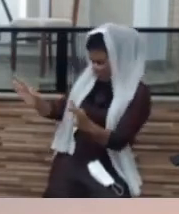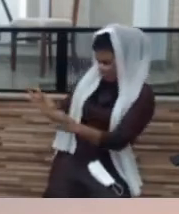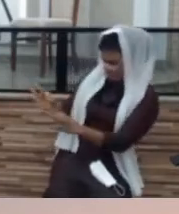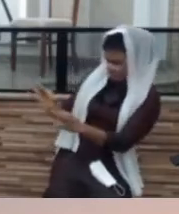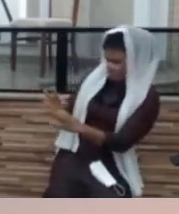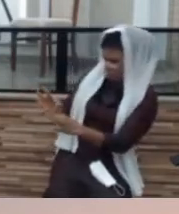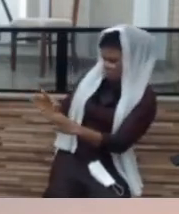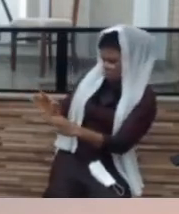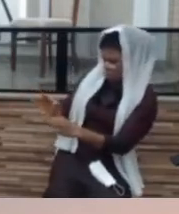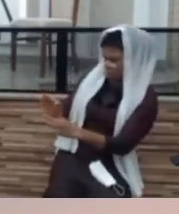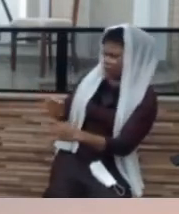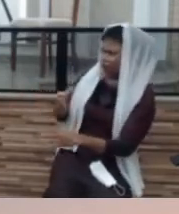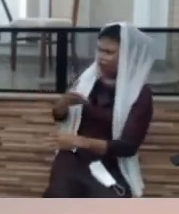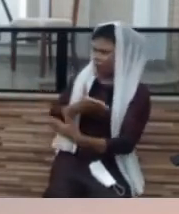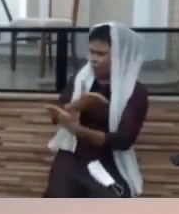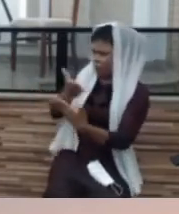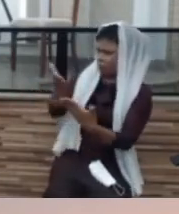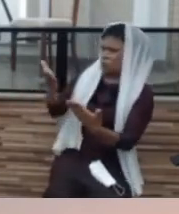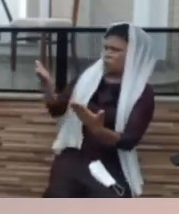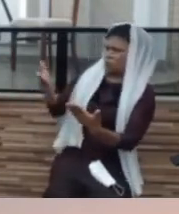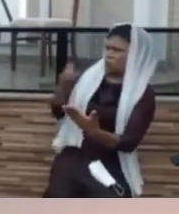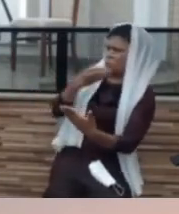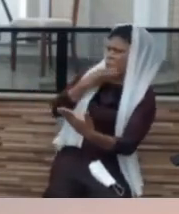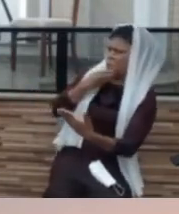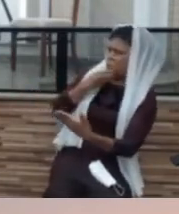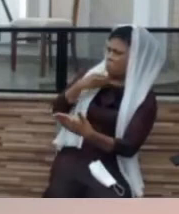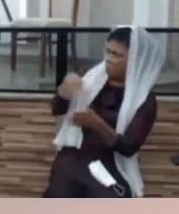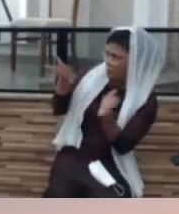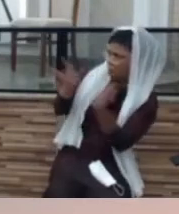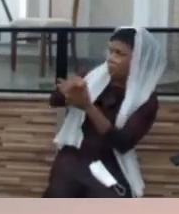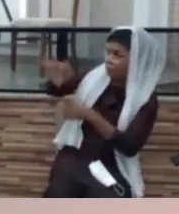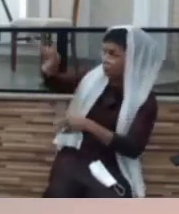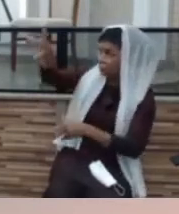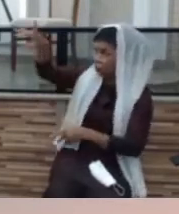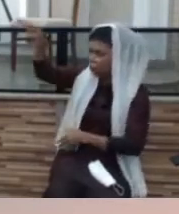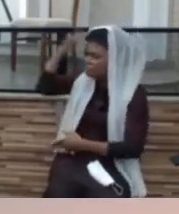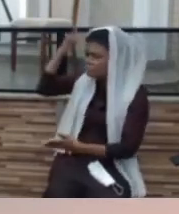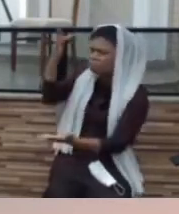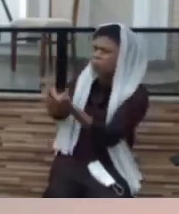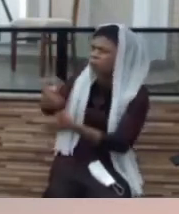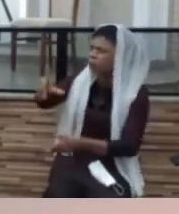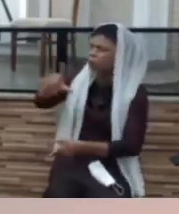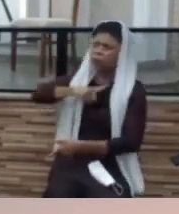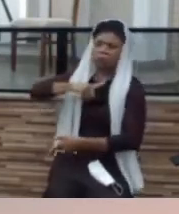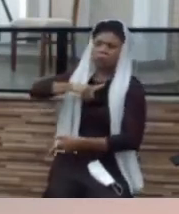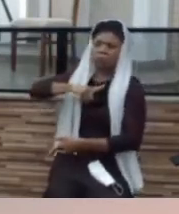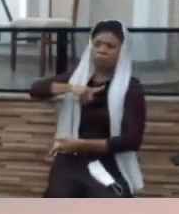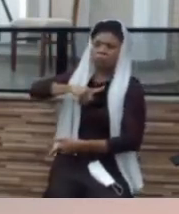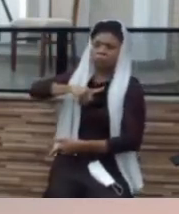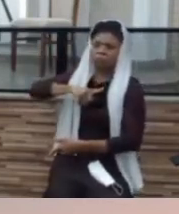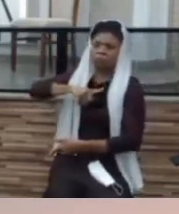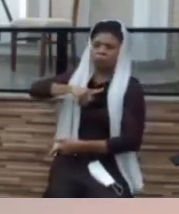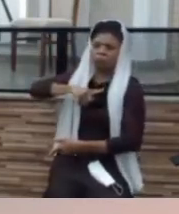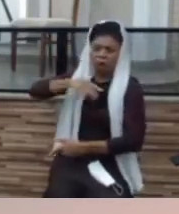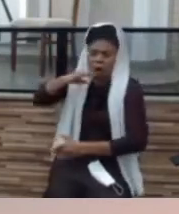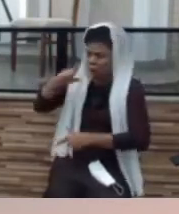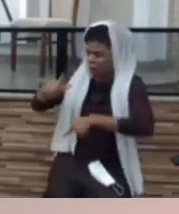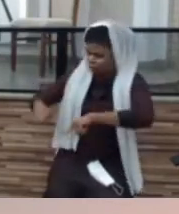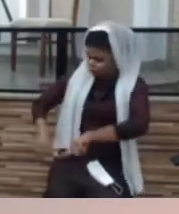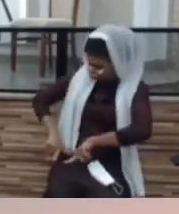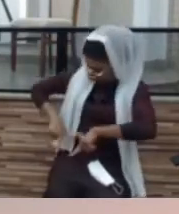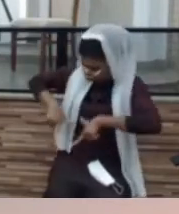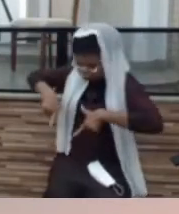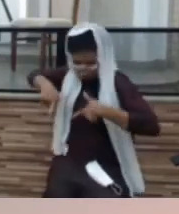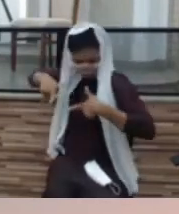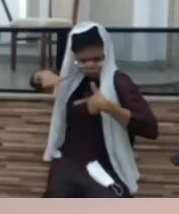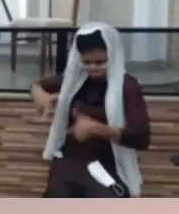que acreditar, ele tem que ter fé que Deus está com ele, irmão. Ele tem um propósito na obra de Deus e é da parte de